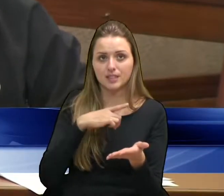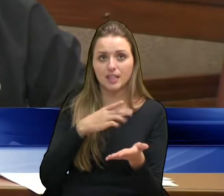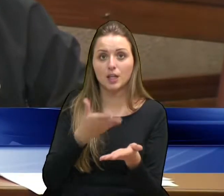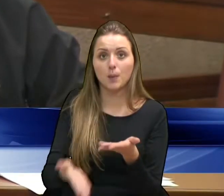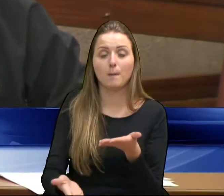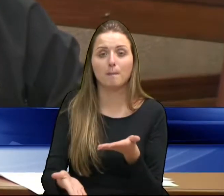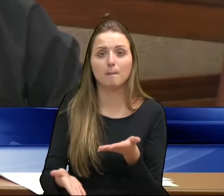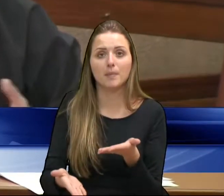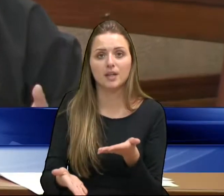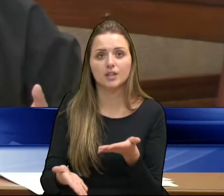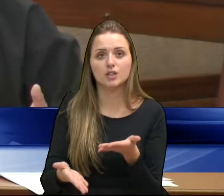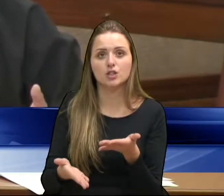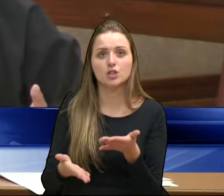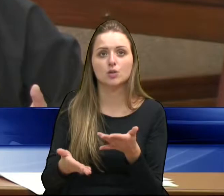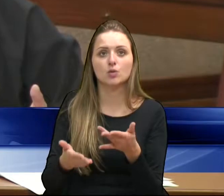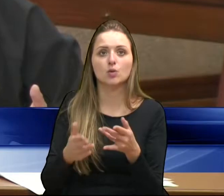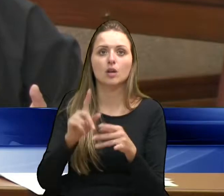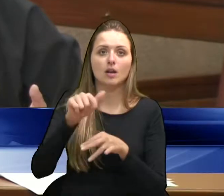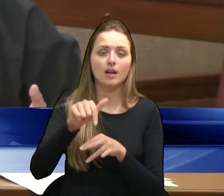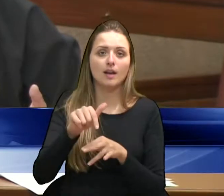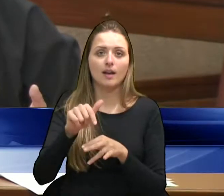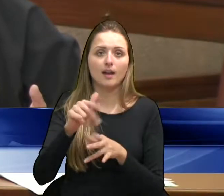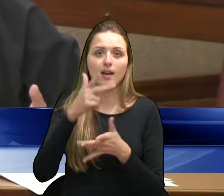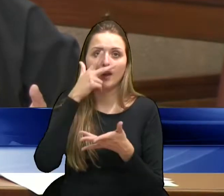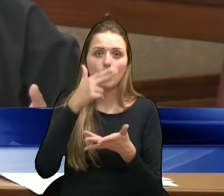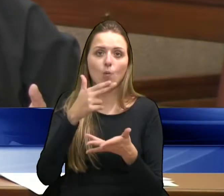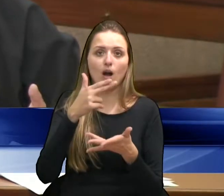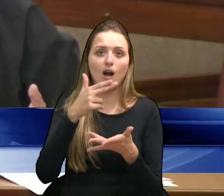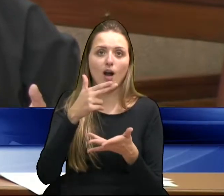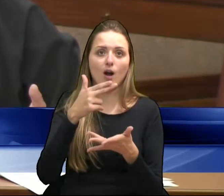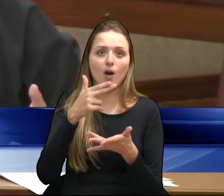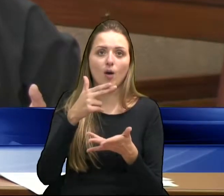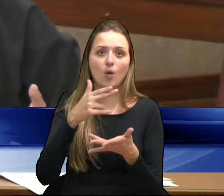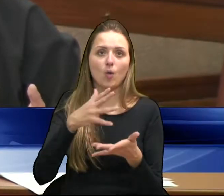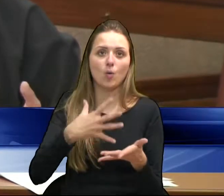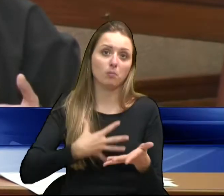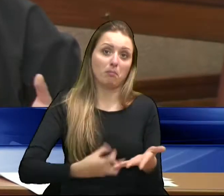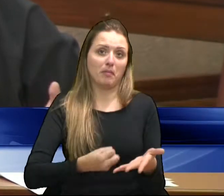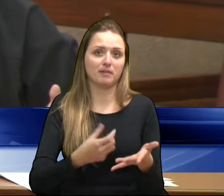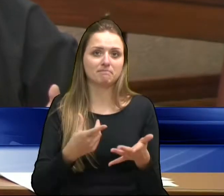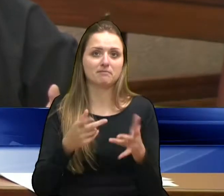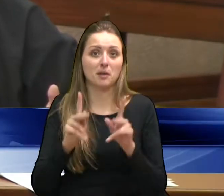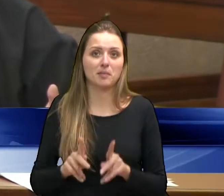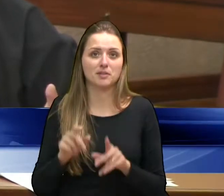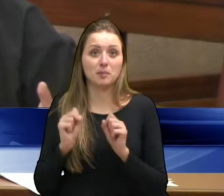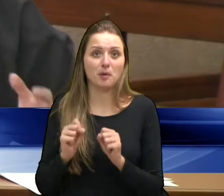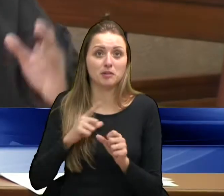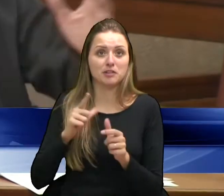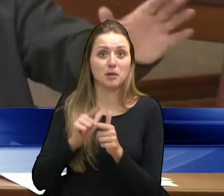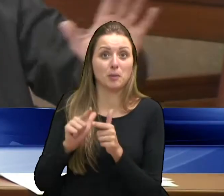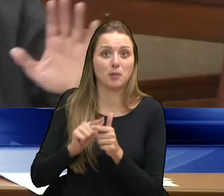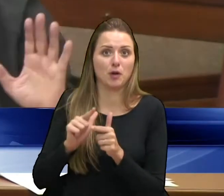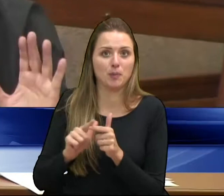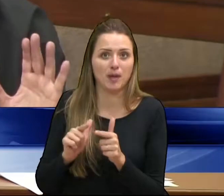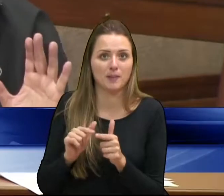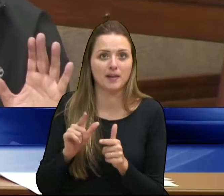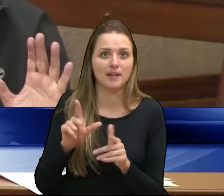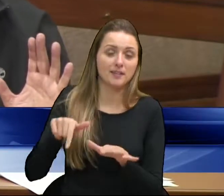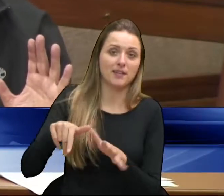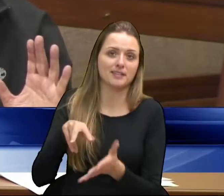cassada. Isso é pena de morte. O cidadão pode ter tido um problema na vida, então nós vamos condená-lo à